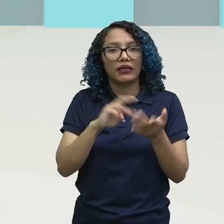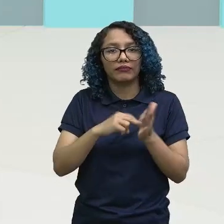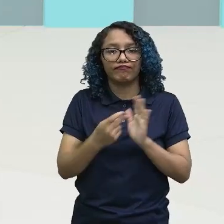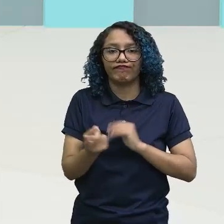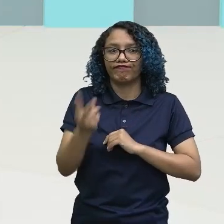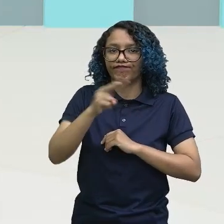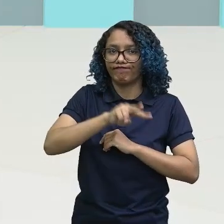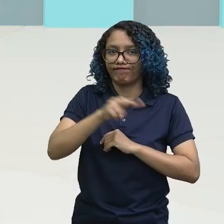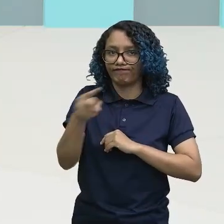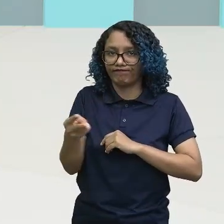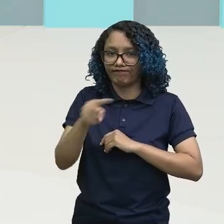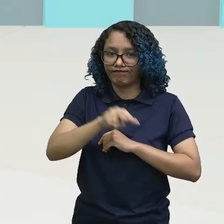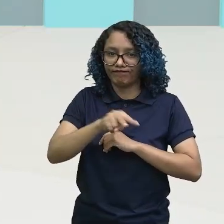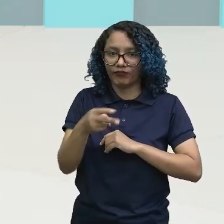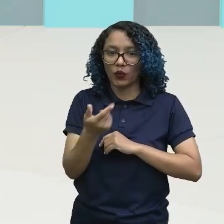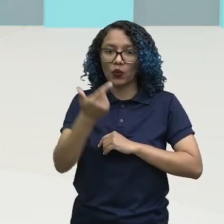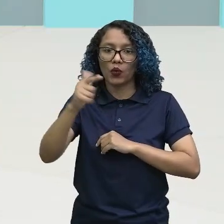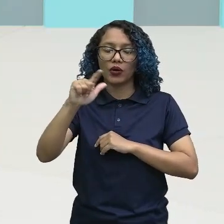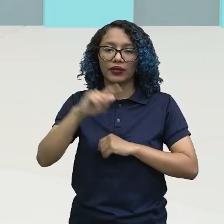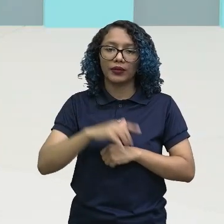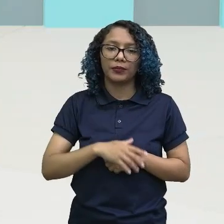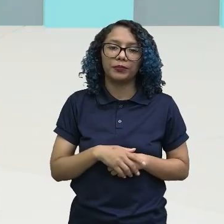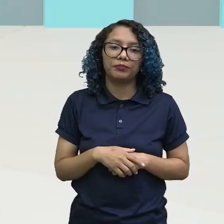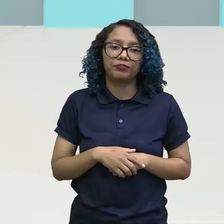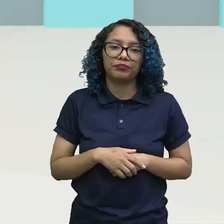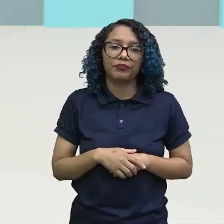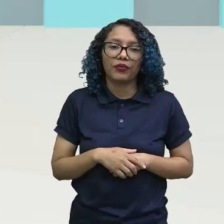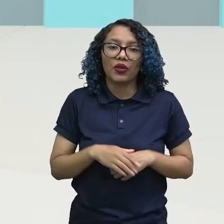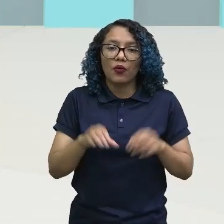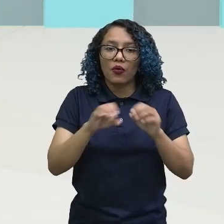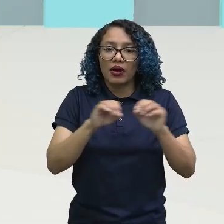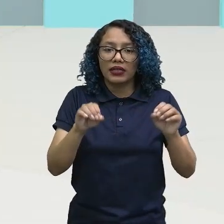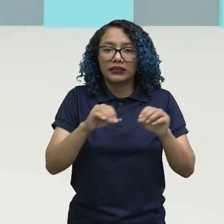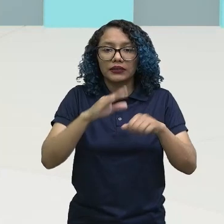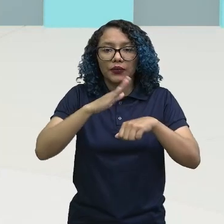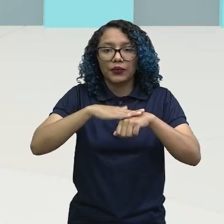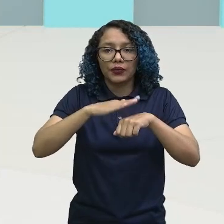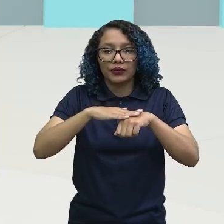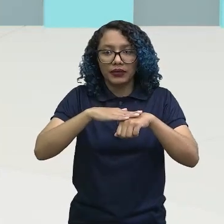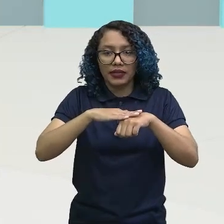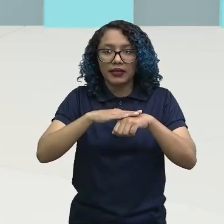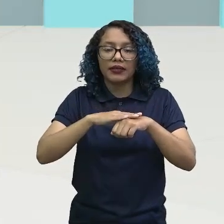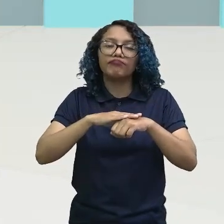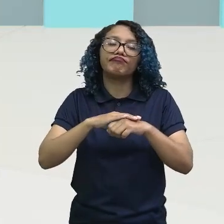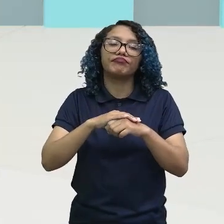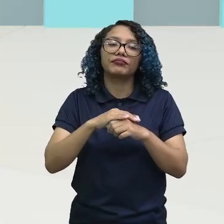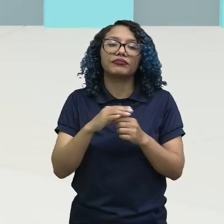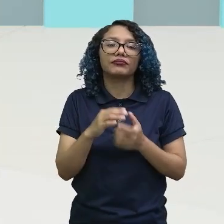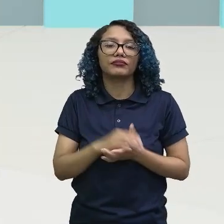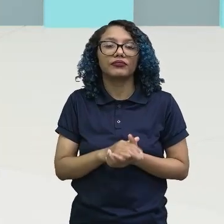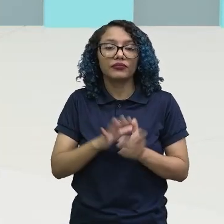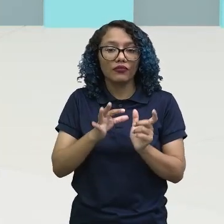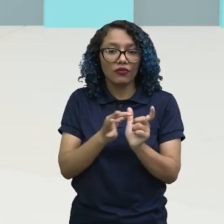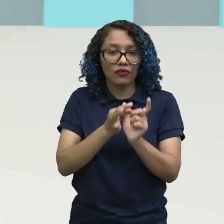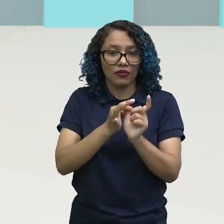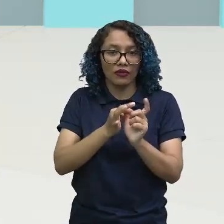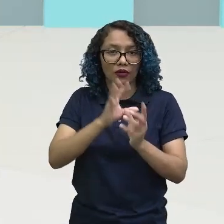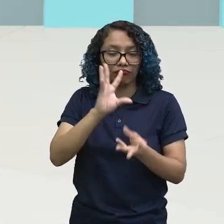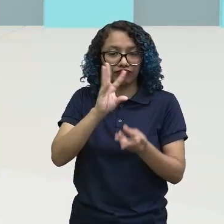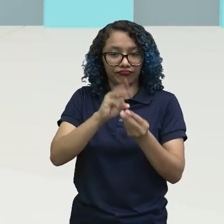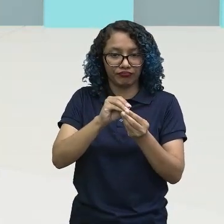Seguindo agora, nós temos as orações coordenadas sindéticas conclusivas, que são aquelas que dão a ideia